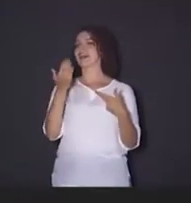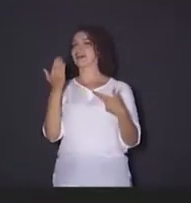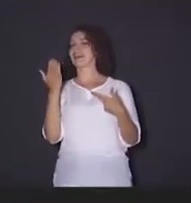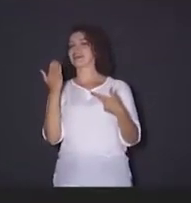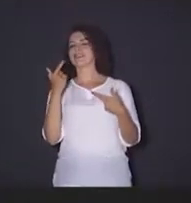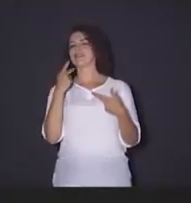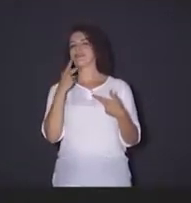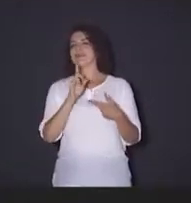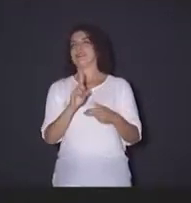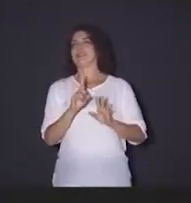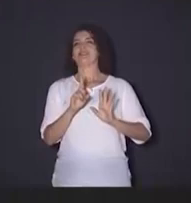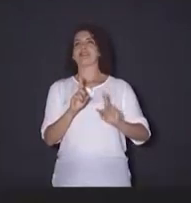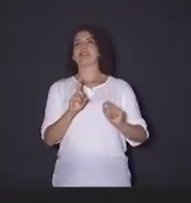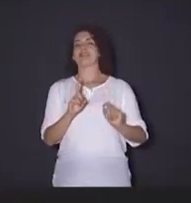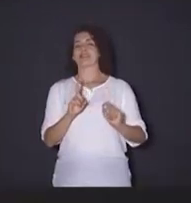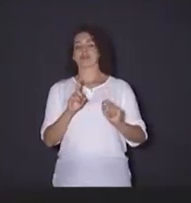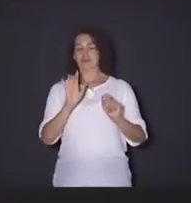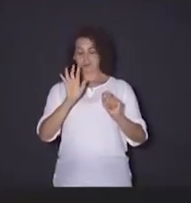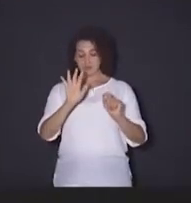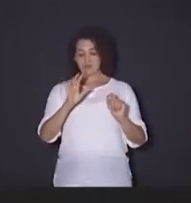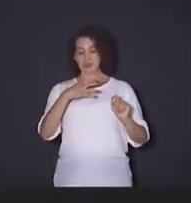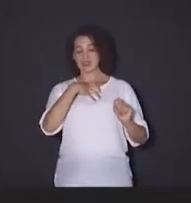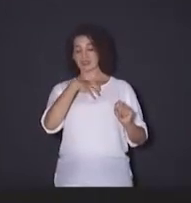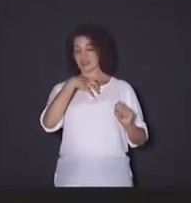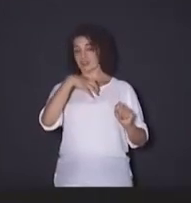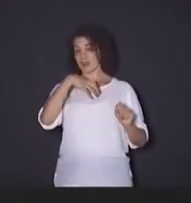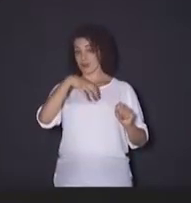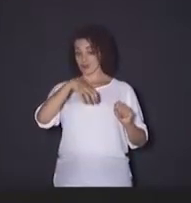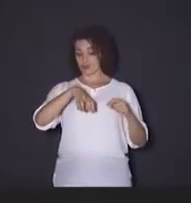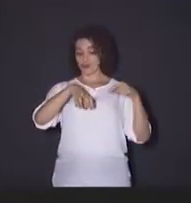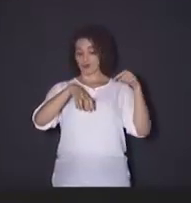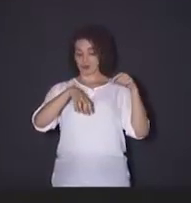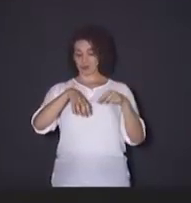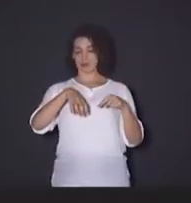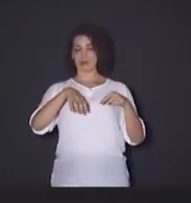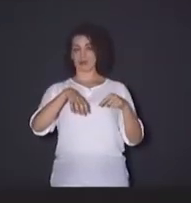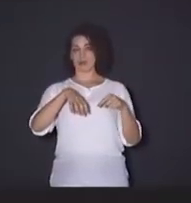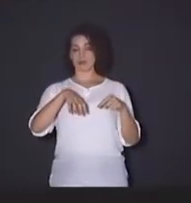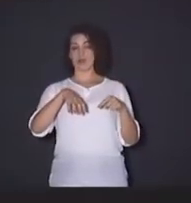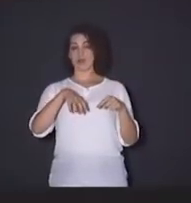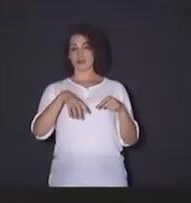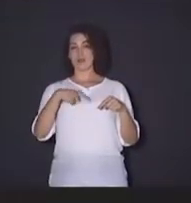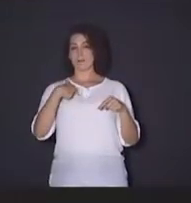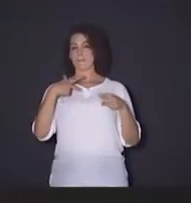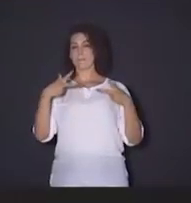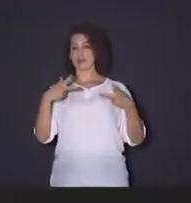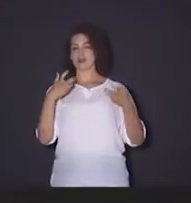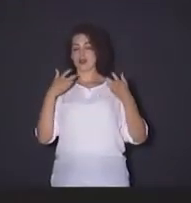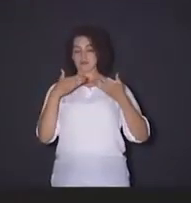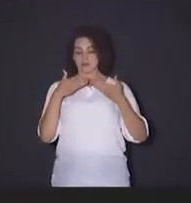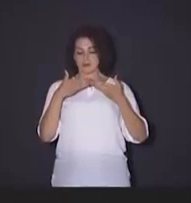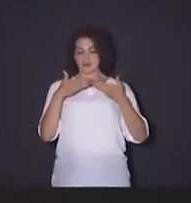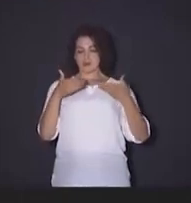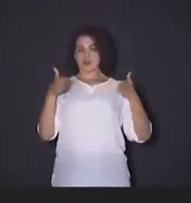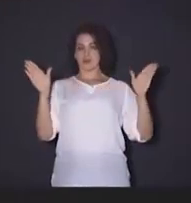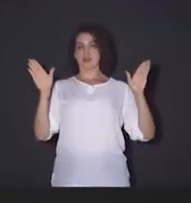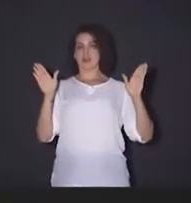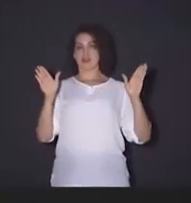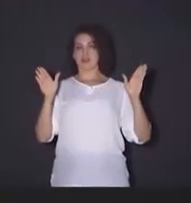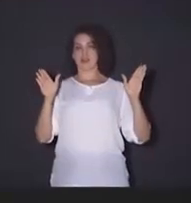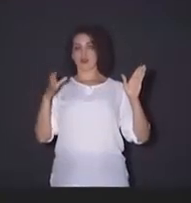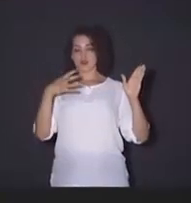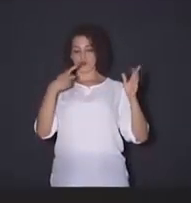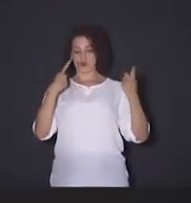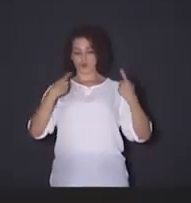Quando eu disse em Salvador, na realidade, a gente vê que isso amplia muito. Esse corpo é